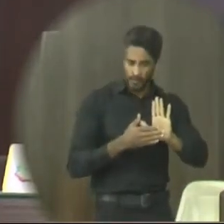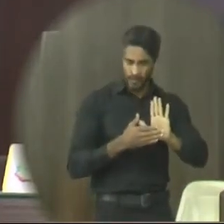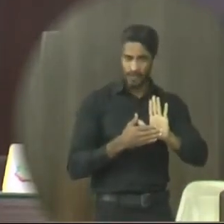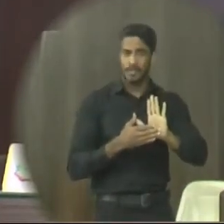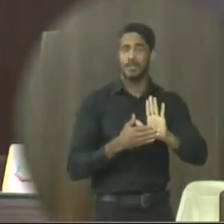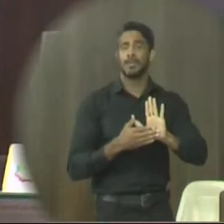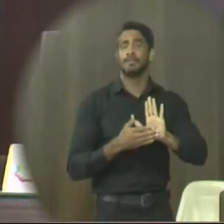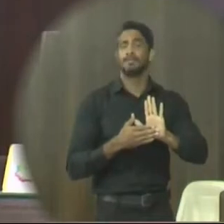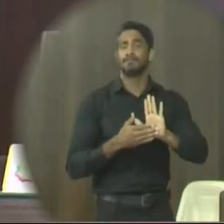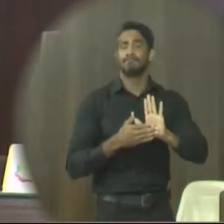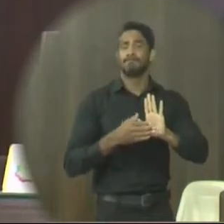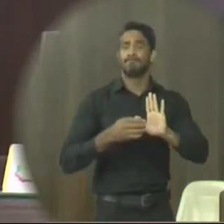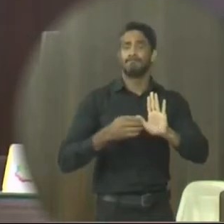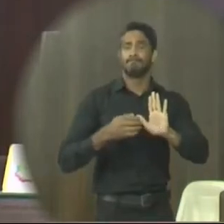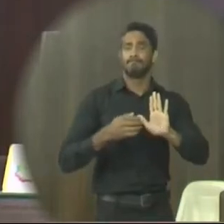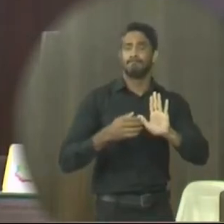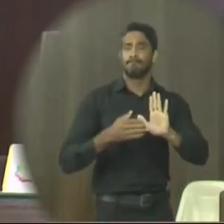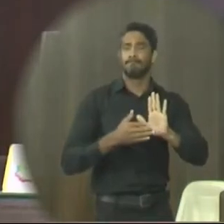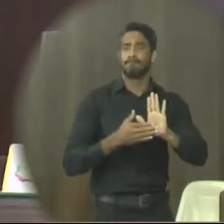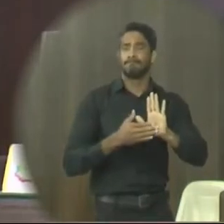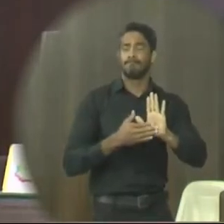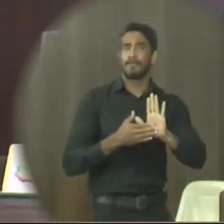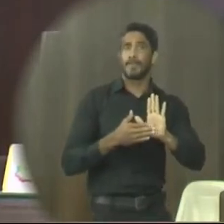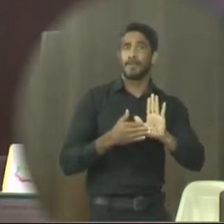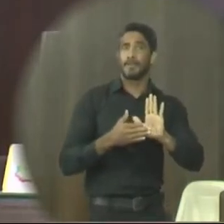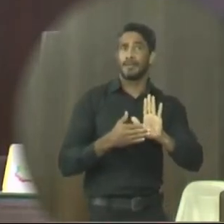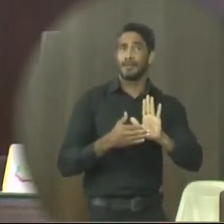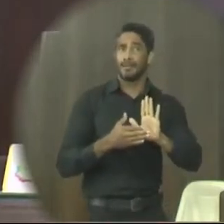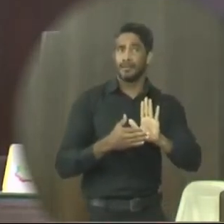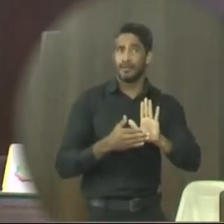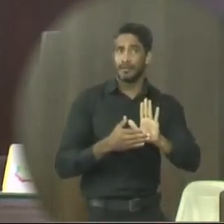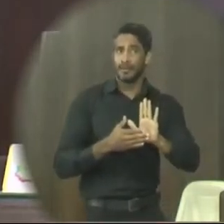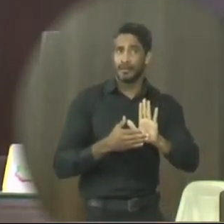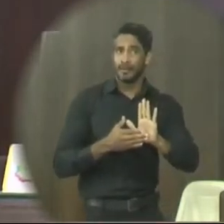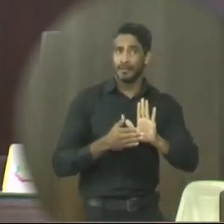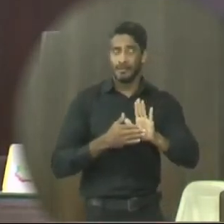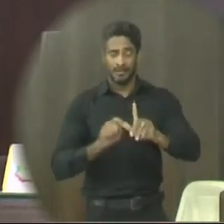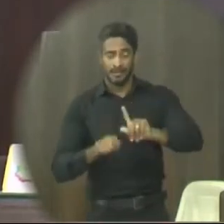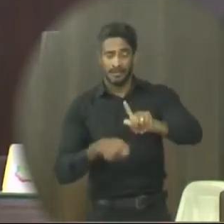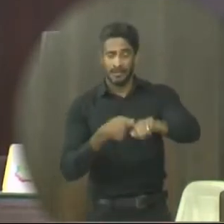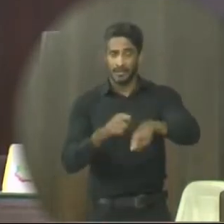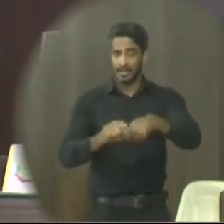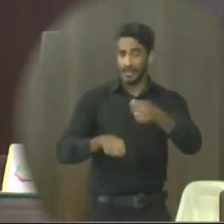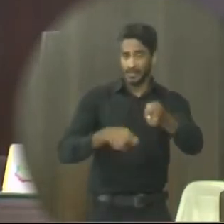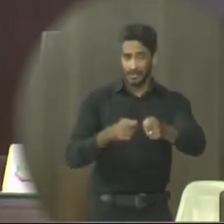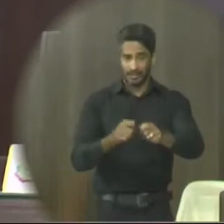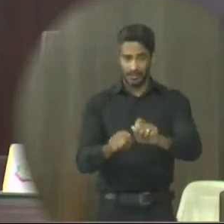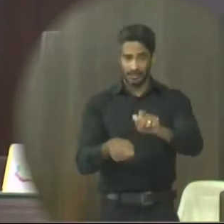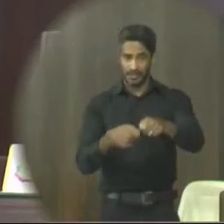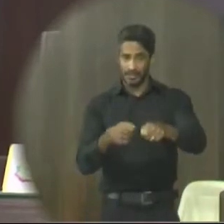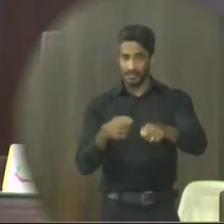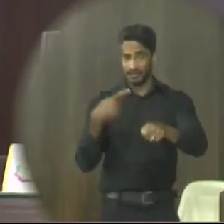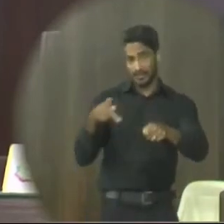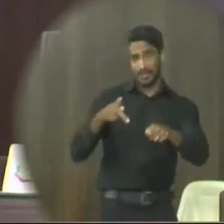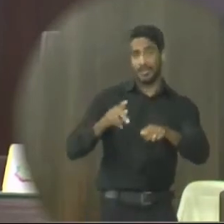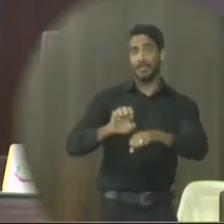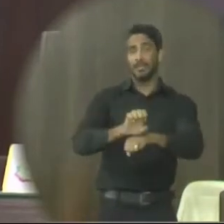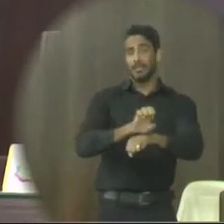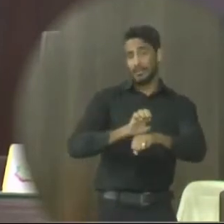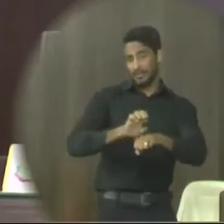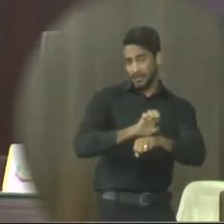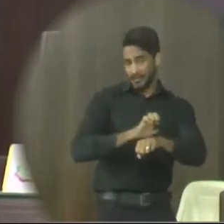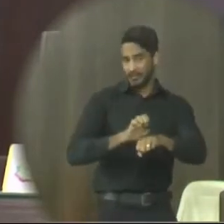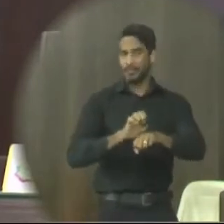prática invade-se as esferas da gestão administrativa que cabe ao seu poder executivo.